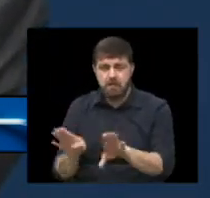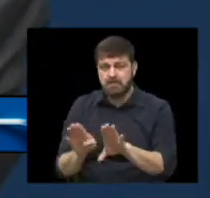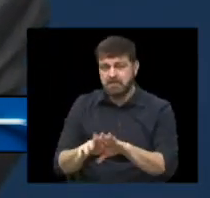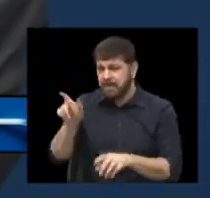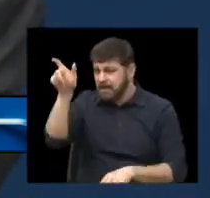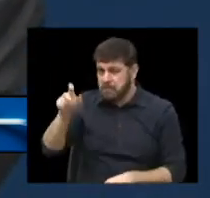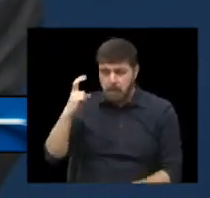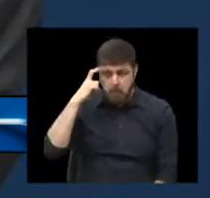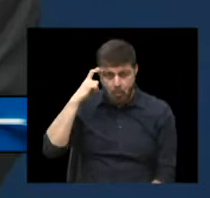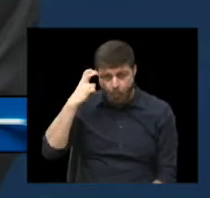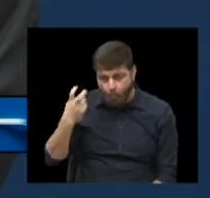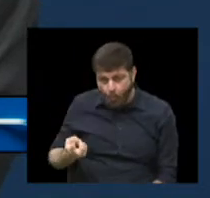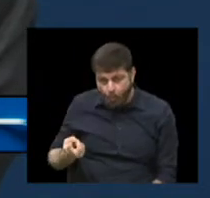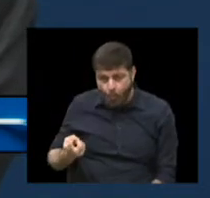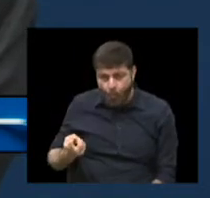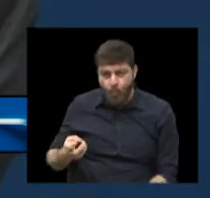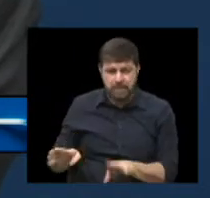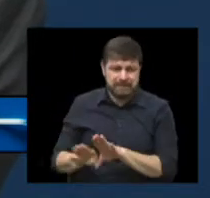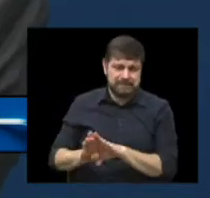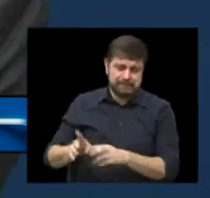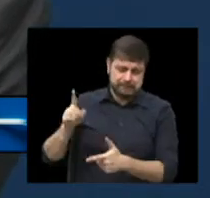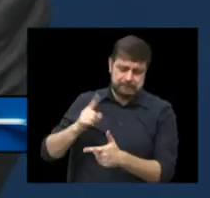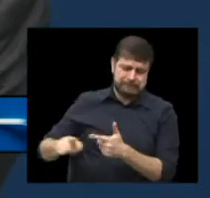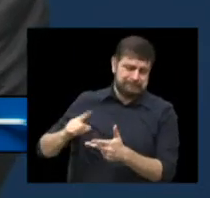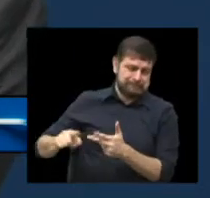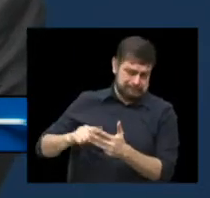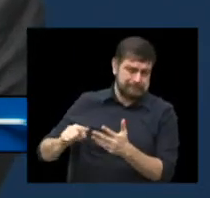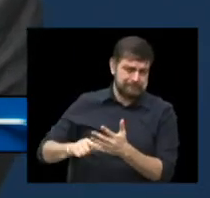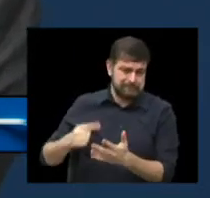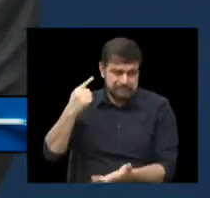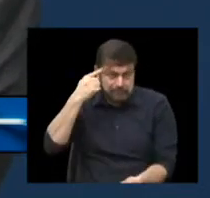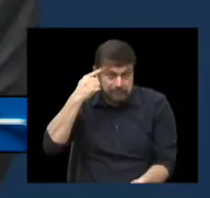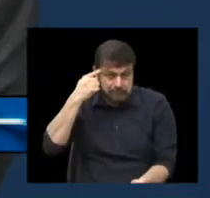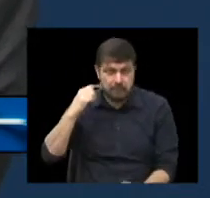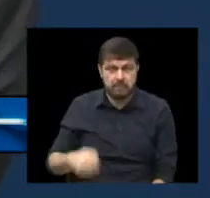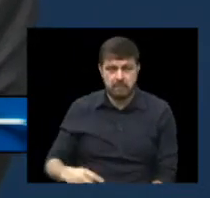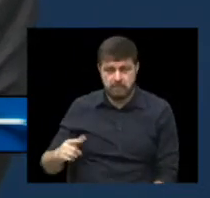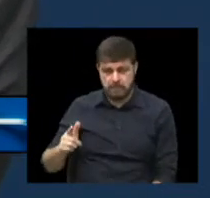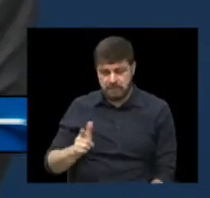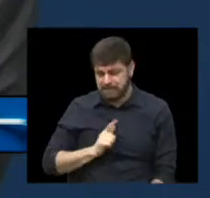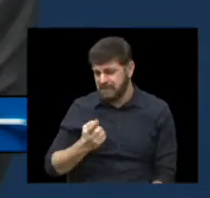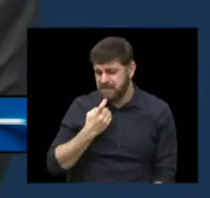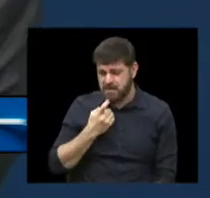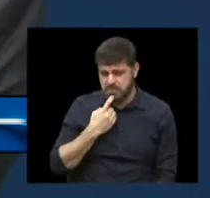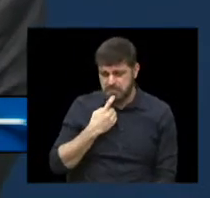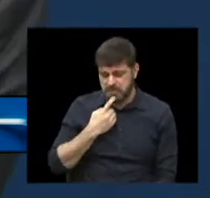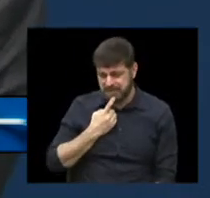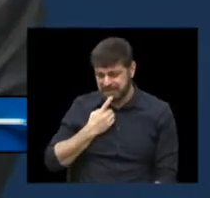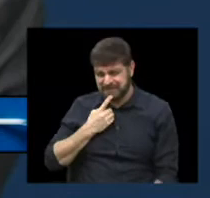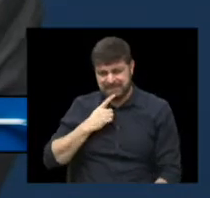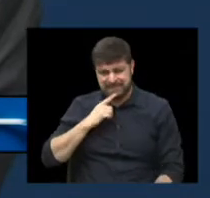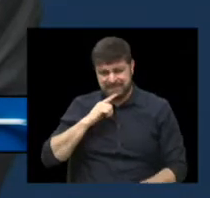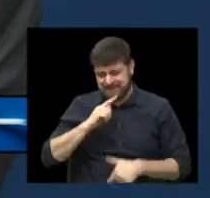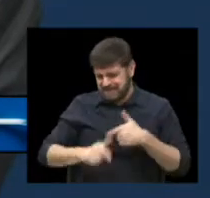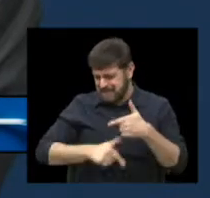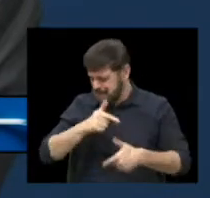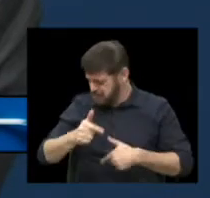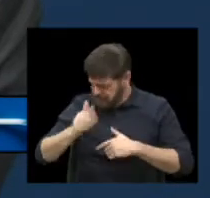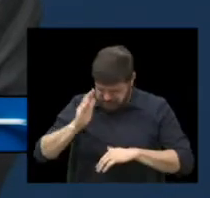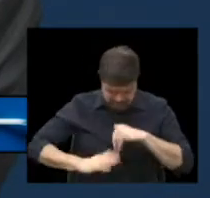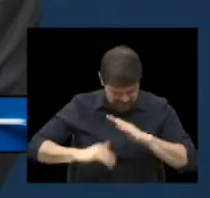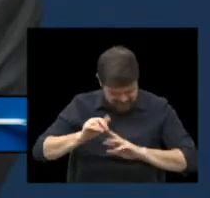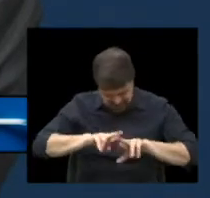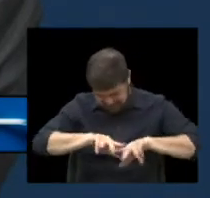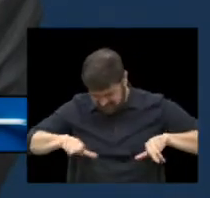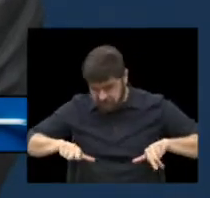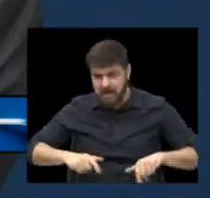mental que padece de um transtorno de qualquer ordem. A gente tem, em Campinas, diversos serviços. Campinas foi referência nacional.